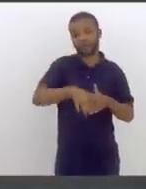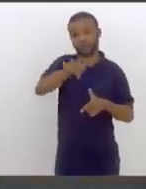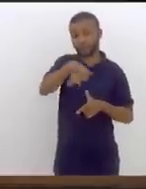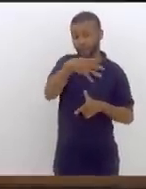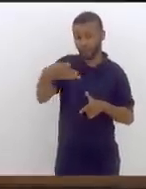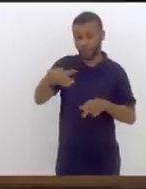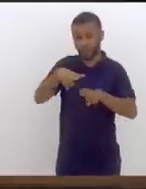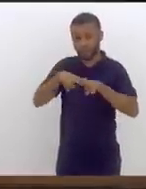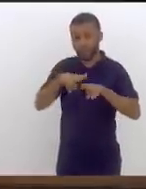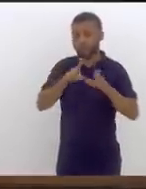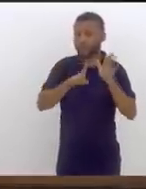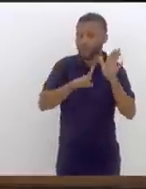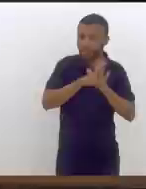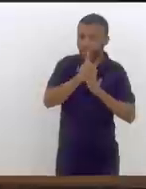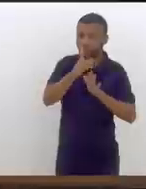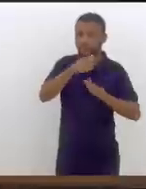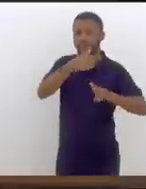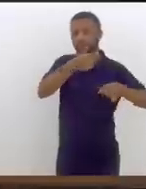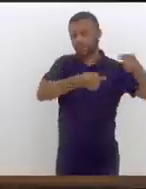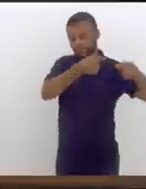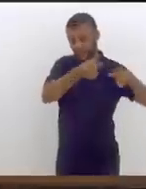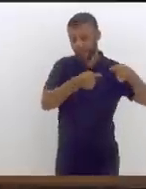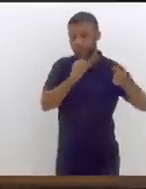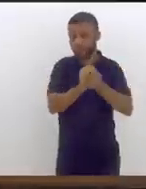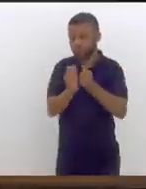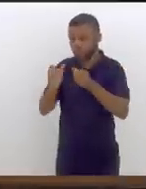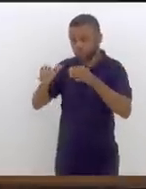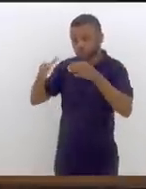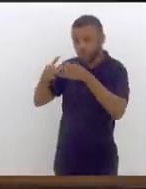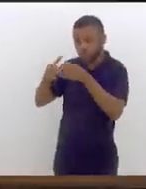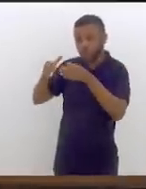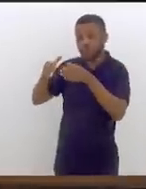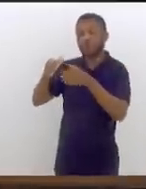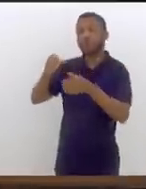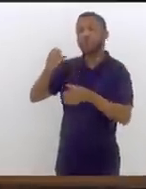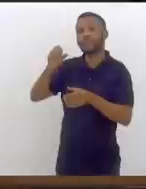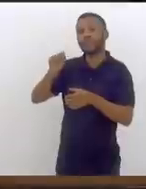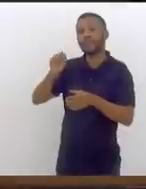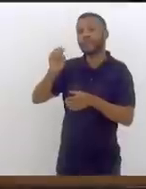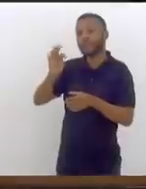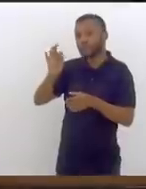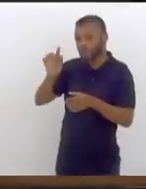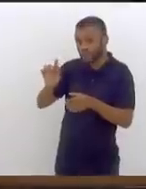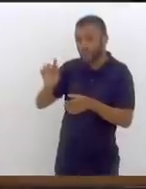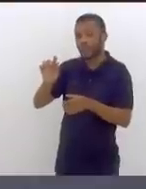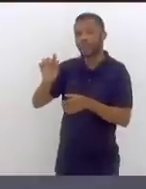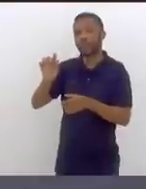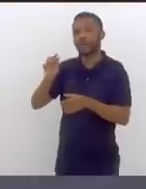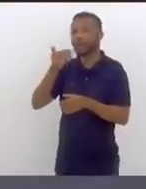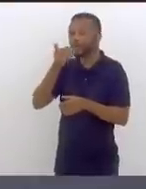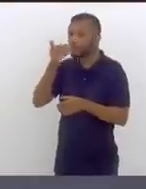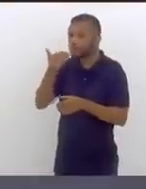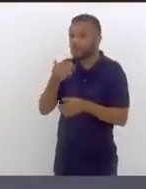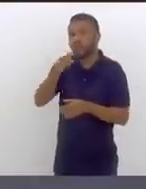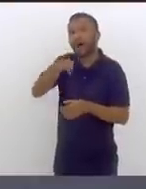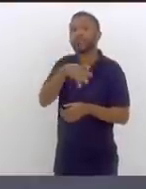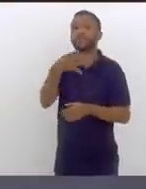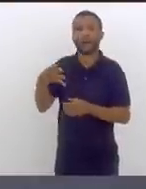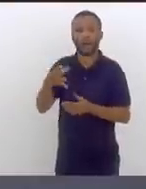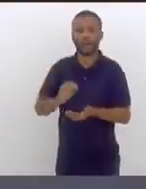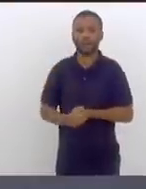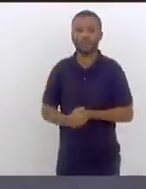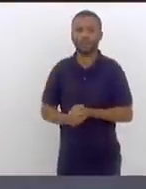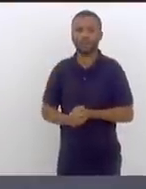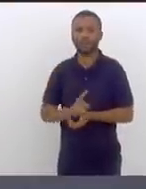indicação parlamentar 346 junto com os natas das praças junto Portugal exatamente fazendo uma indicação pedindo a escala nós temos